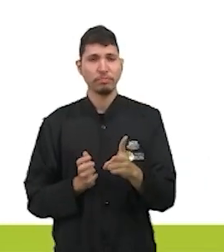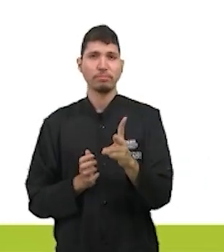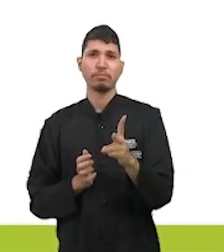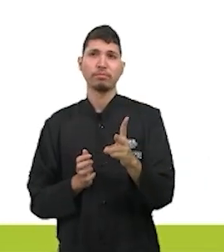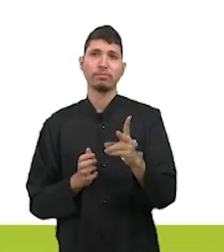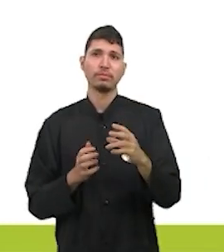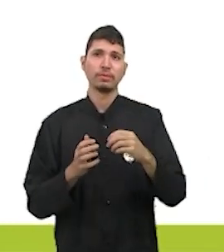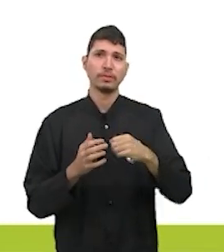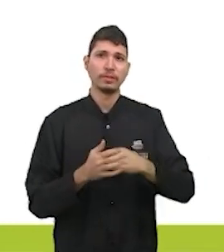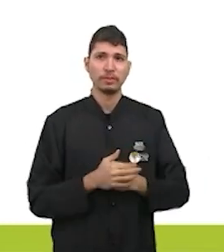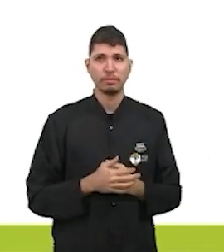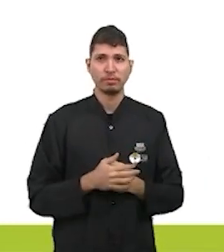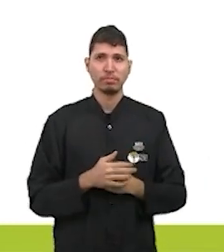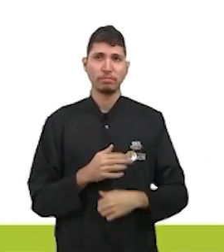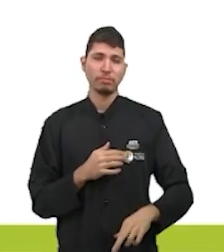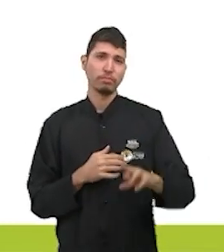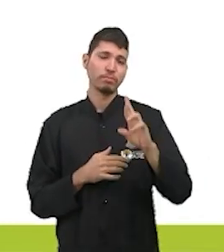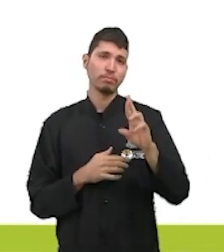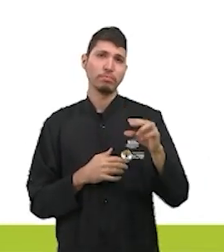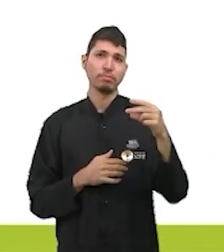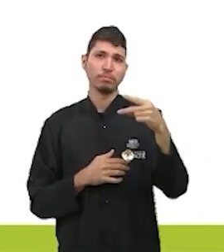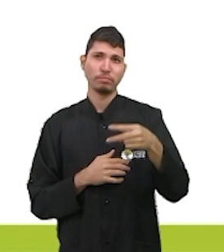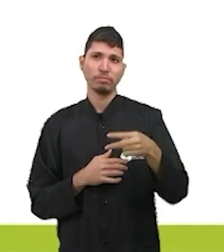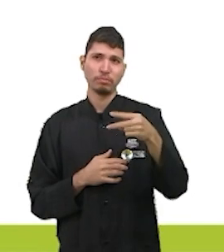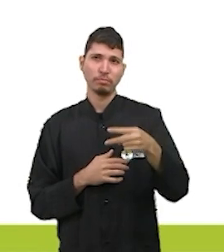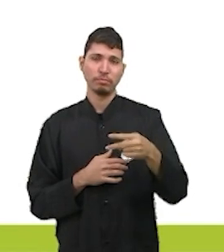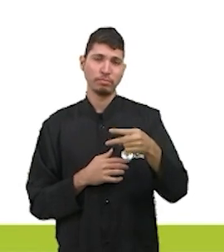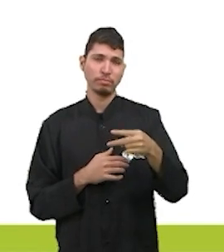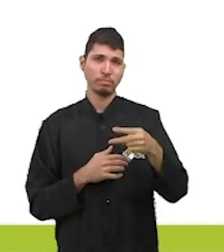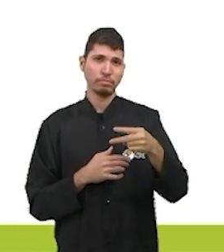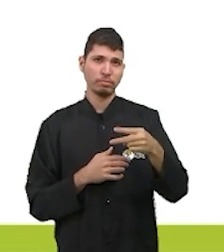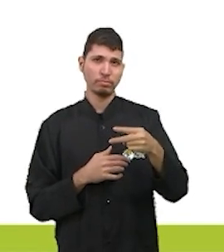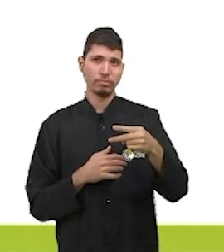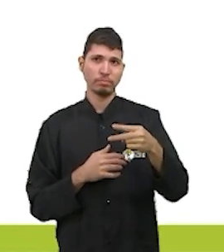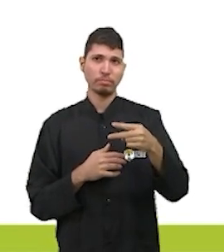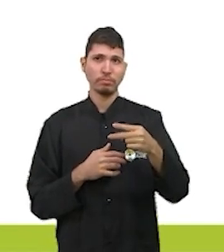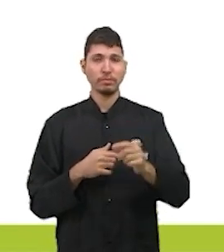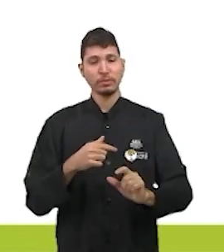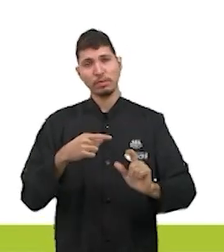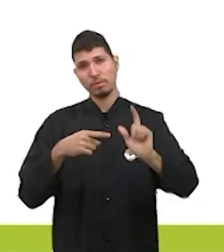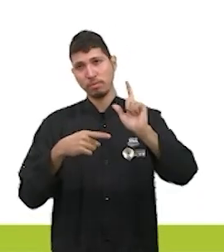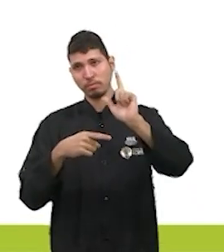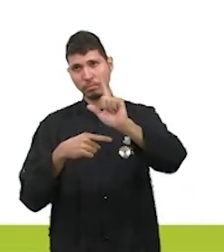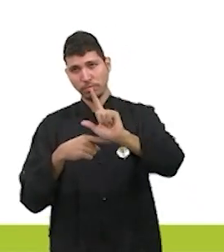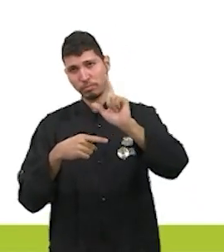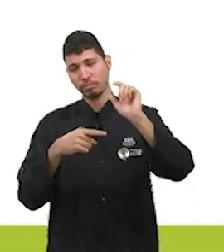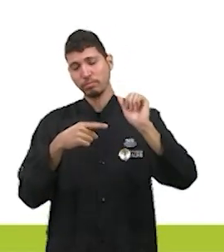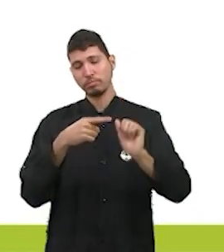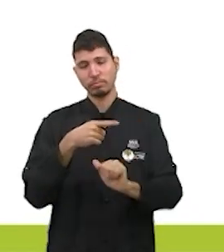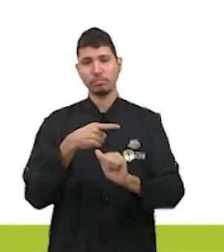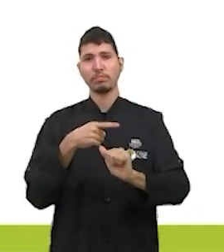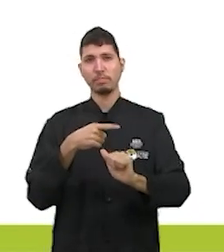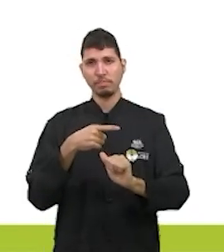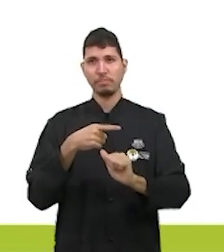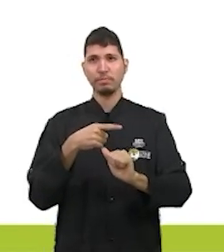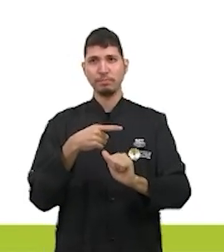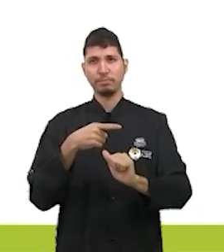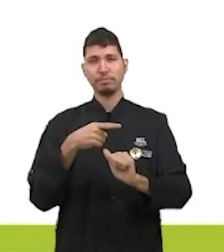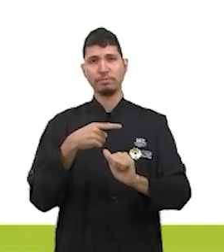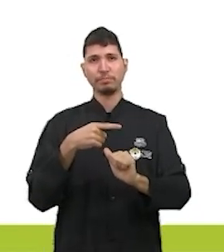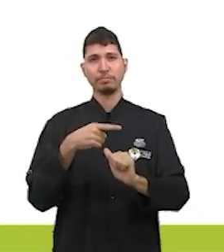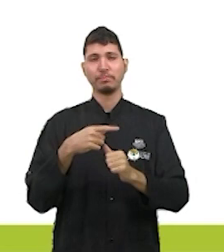eu vou colocar aqui que o meu R é igual ao meu comprimento dividido pela área, tá